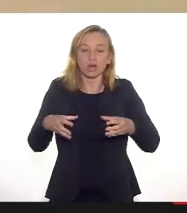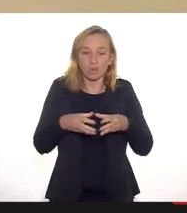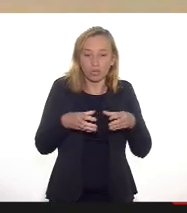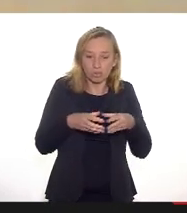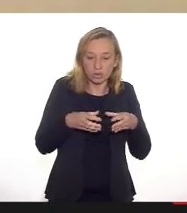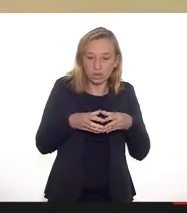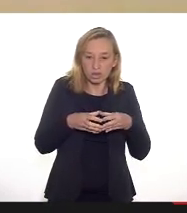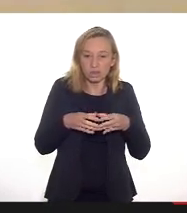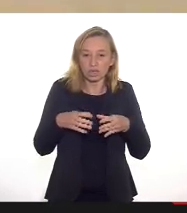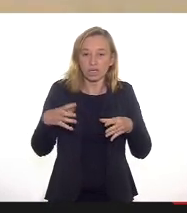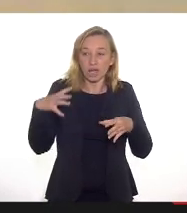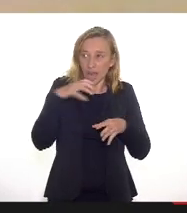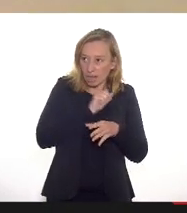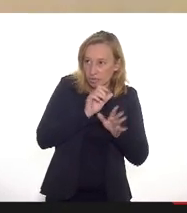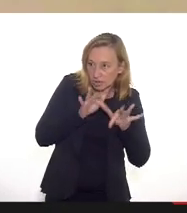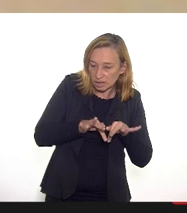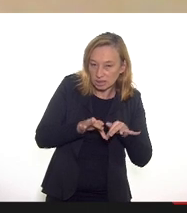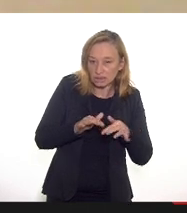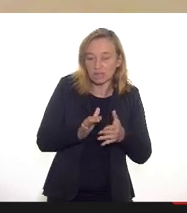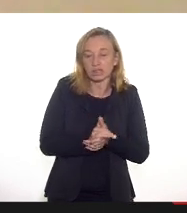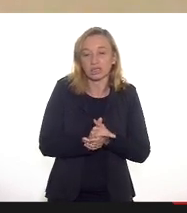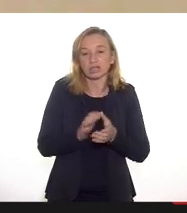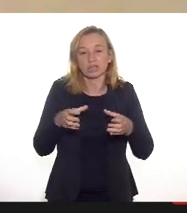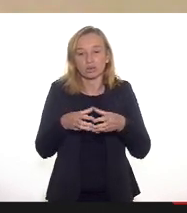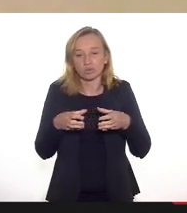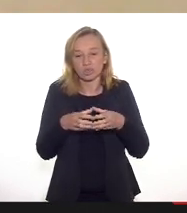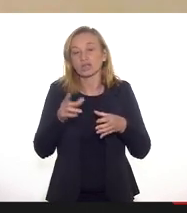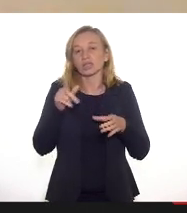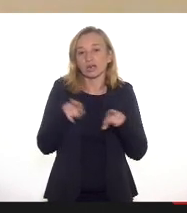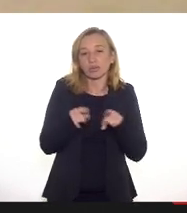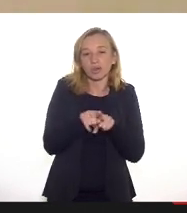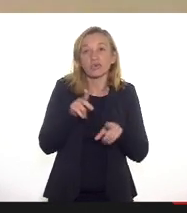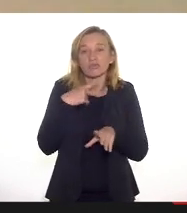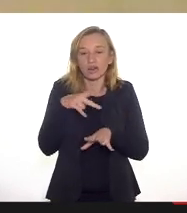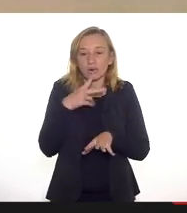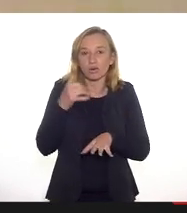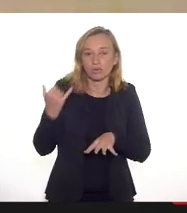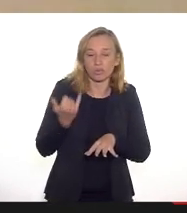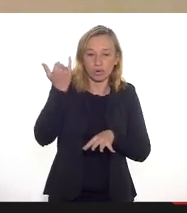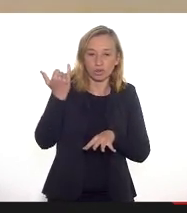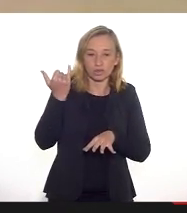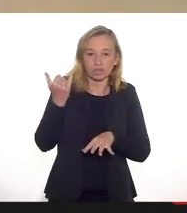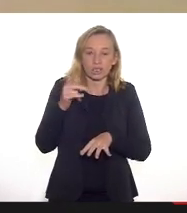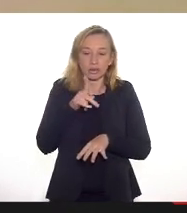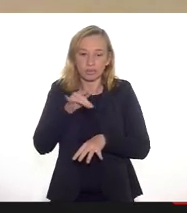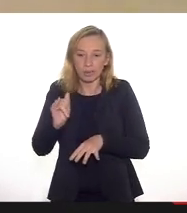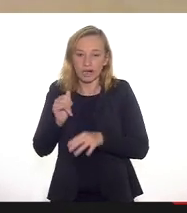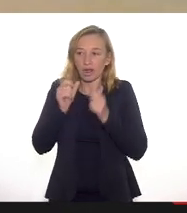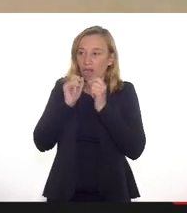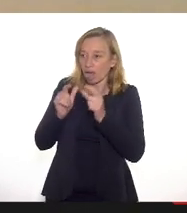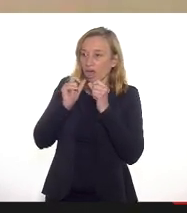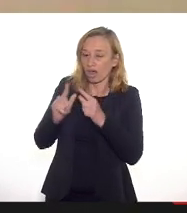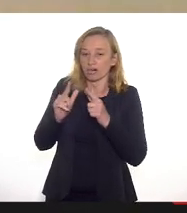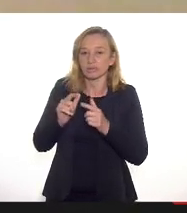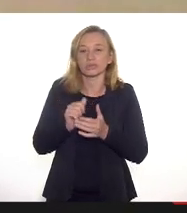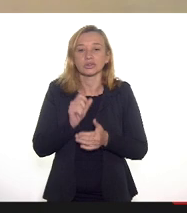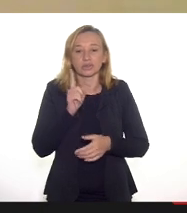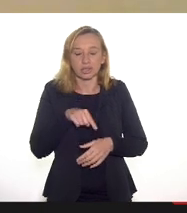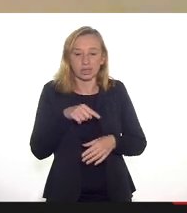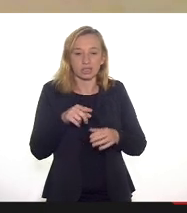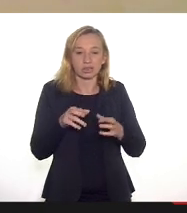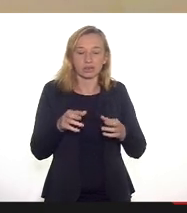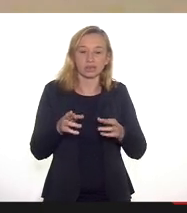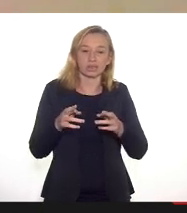concluir aqui bem rapidinho, uma outra questão também que a comunidade apontou como muito importante, que os pais de alunos reclamam muito, é em relação à